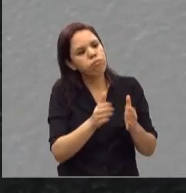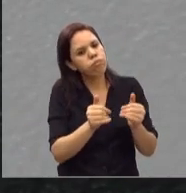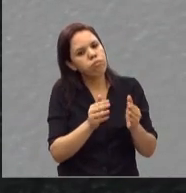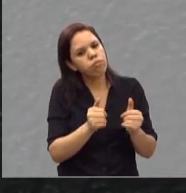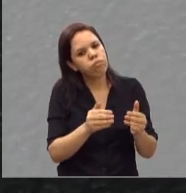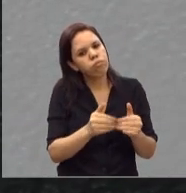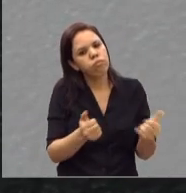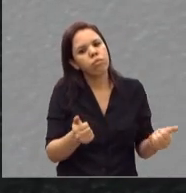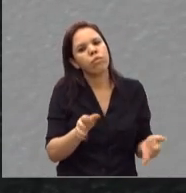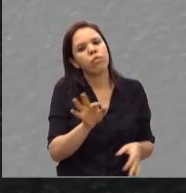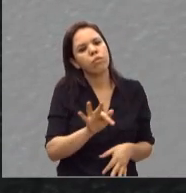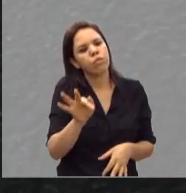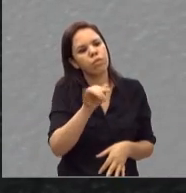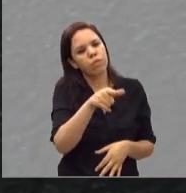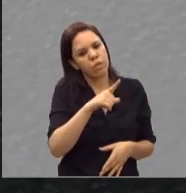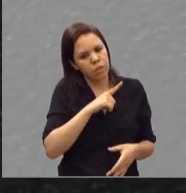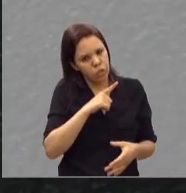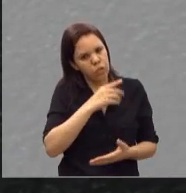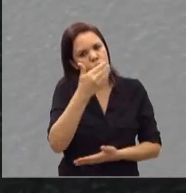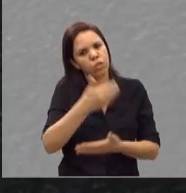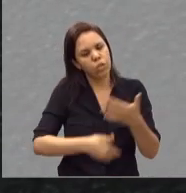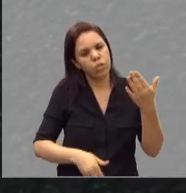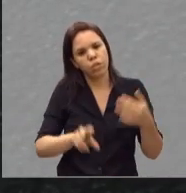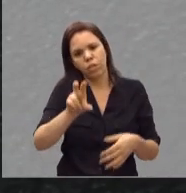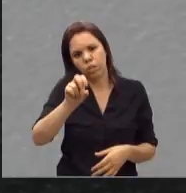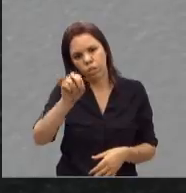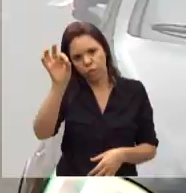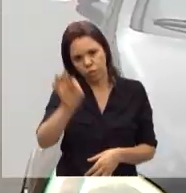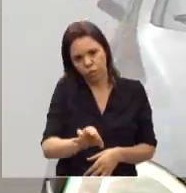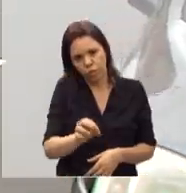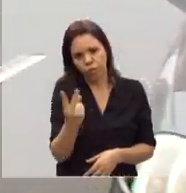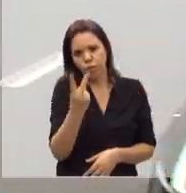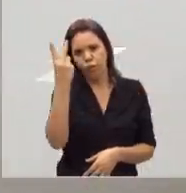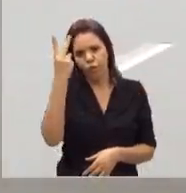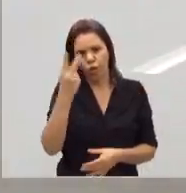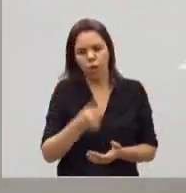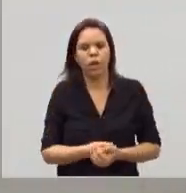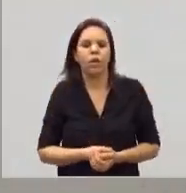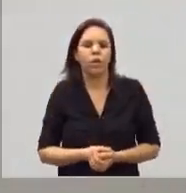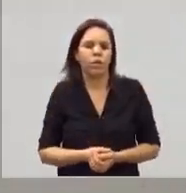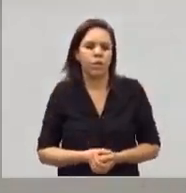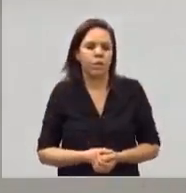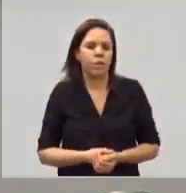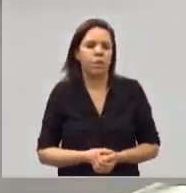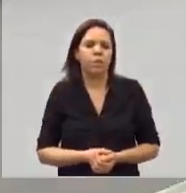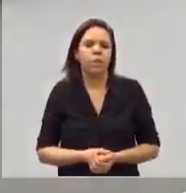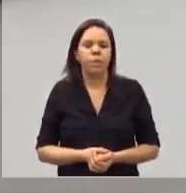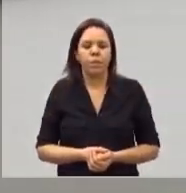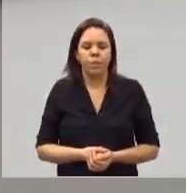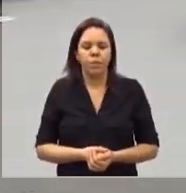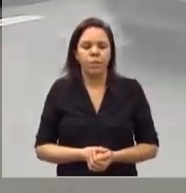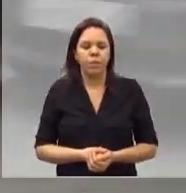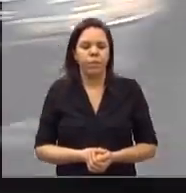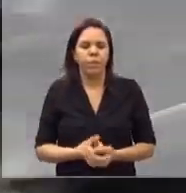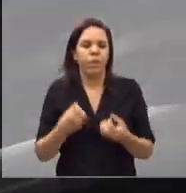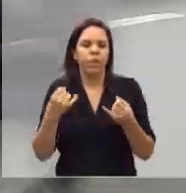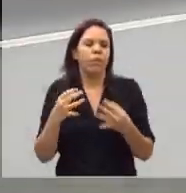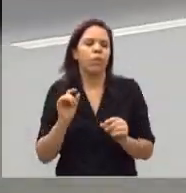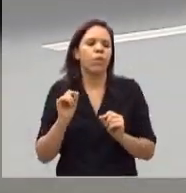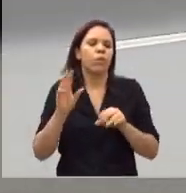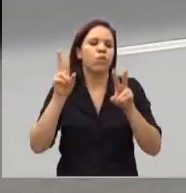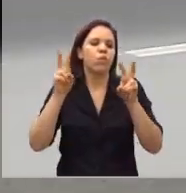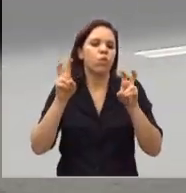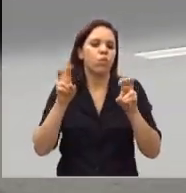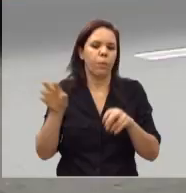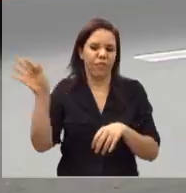passe universitário, que tem um abatimento de 50% no passe escolar. Falando em universitário, vereador, o